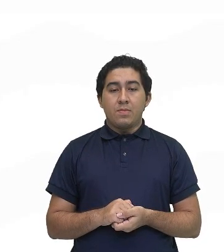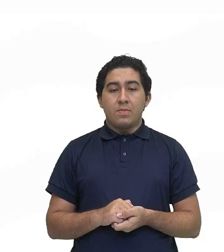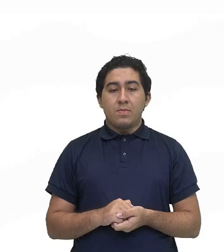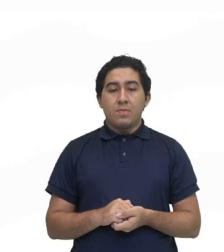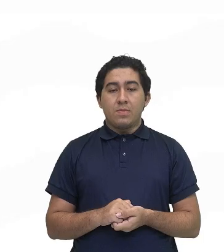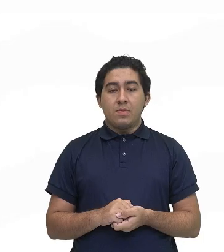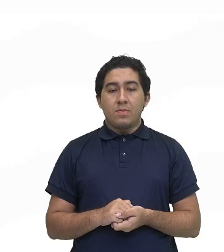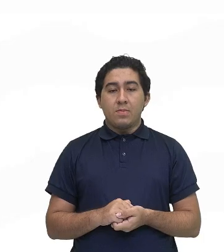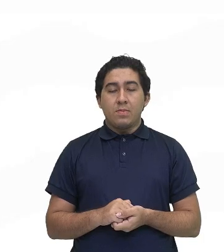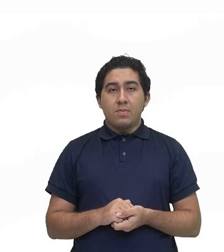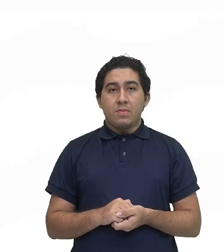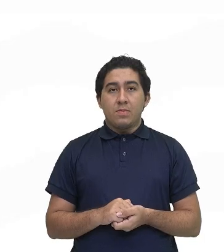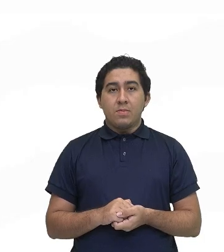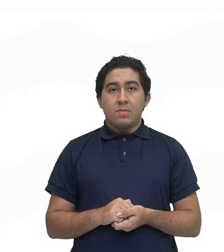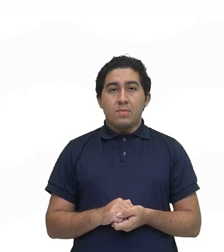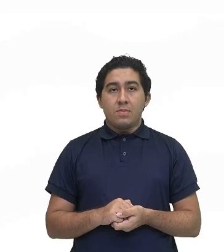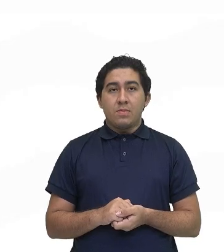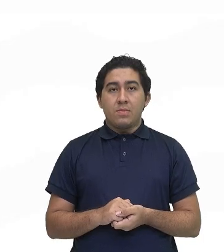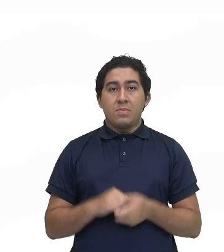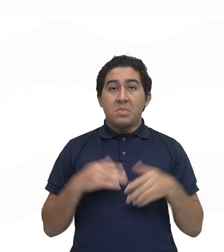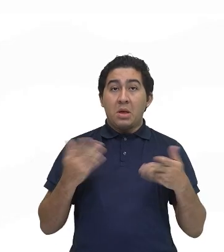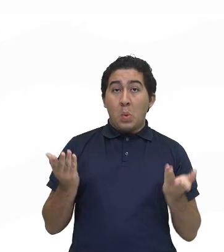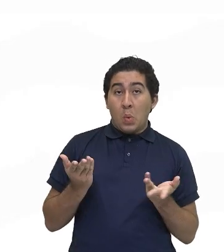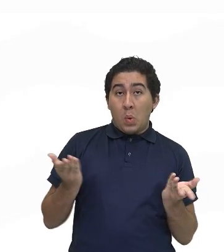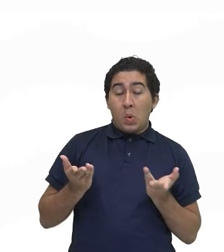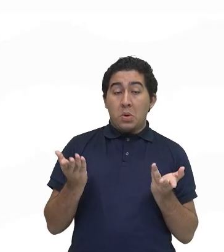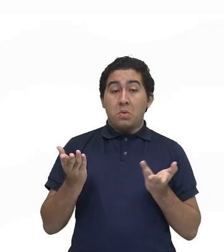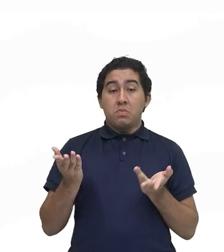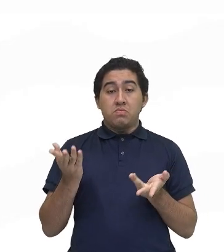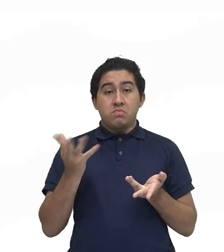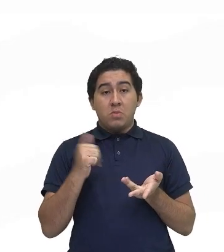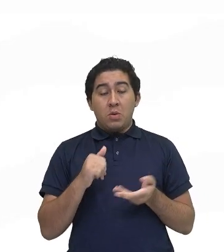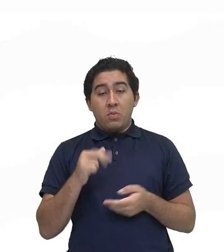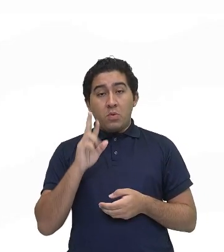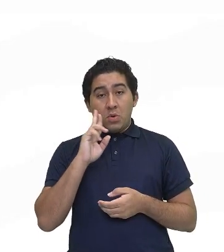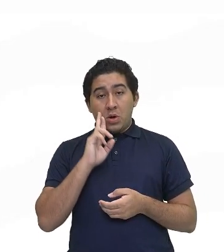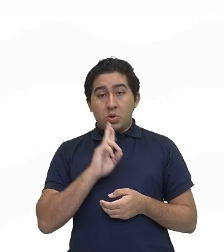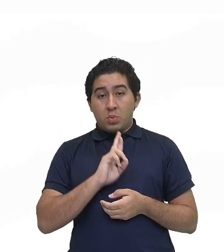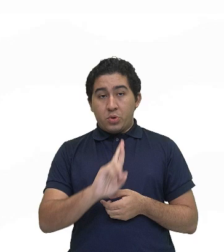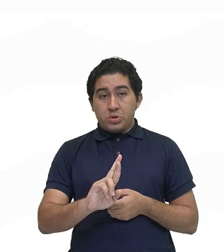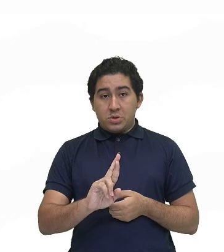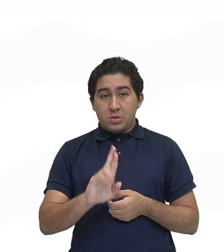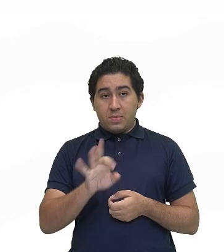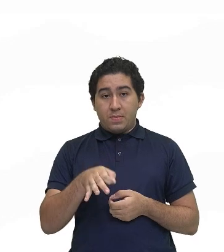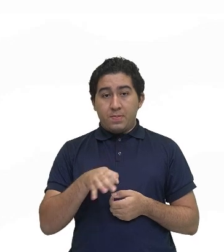quilogramas. Muito bem. E agora, vamos ver aí o resultado, né? Agora, vamos ver aí.